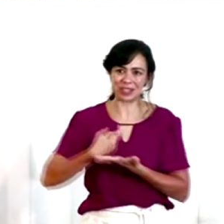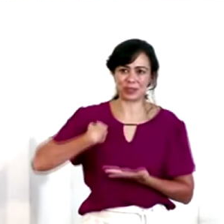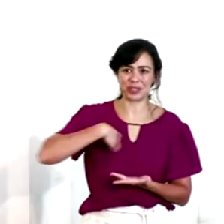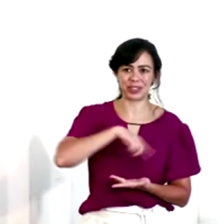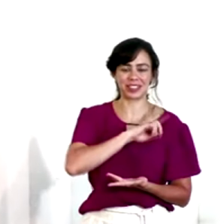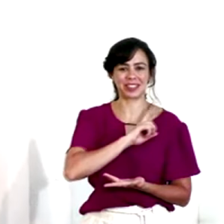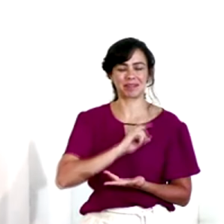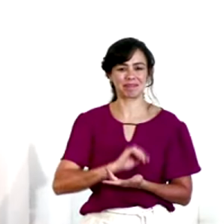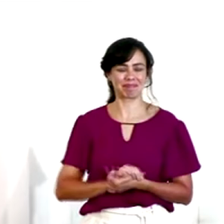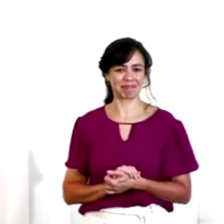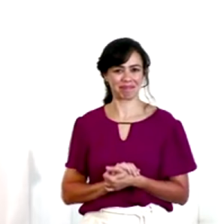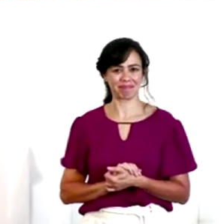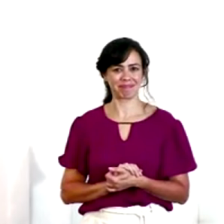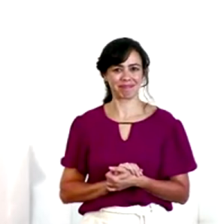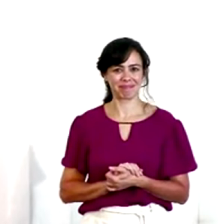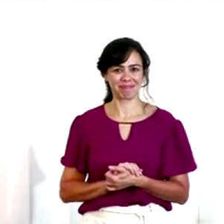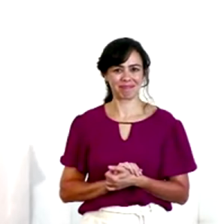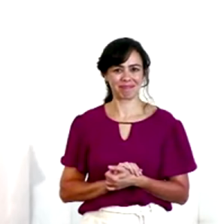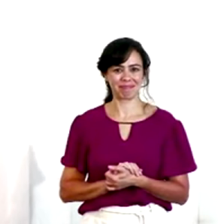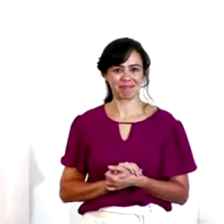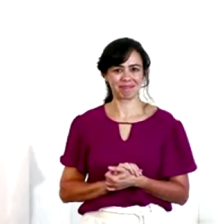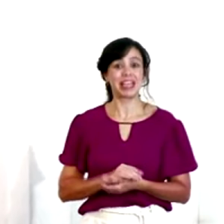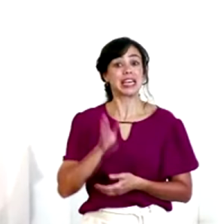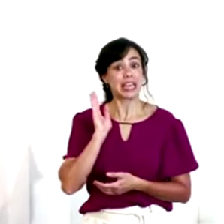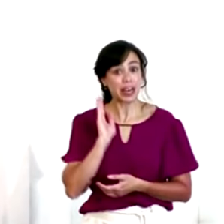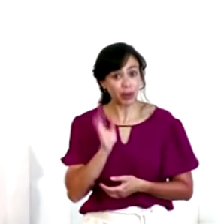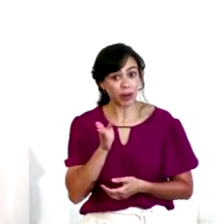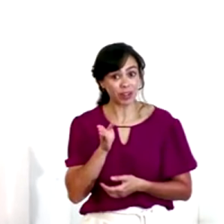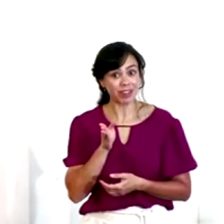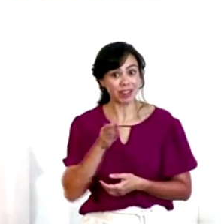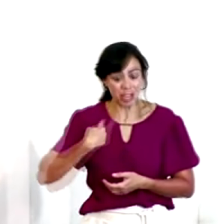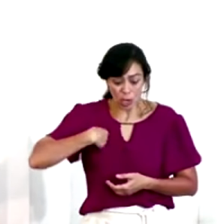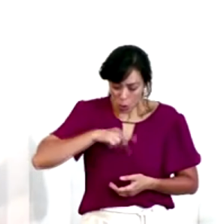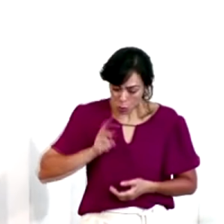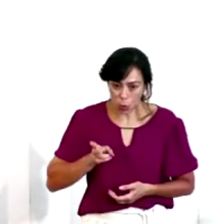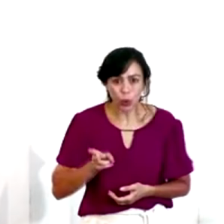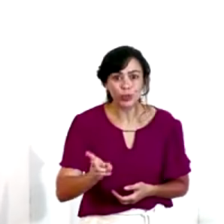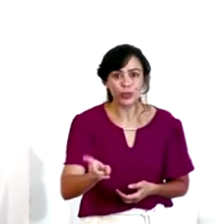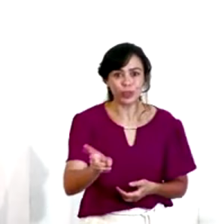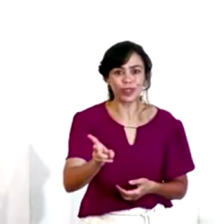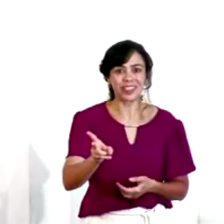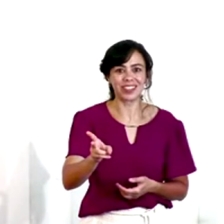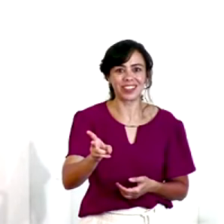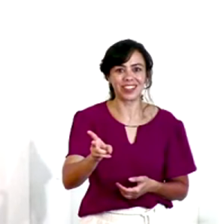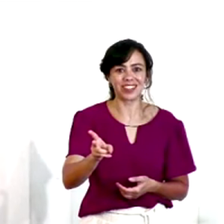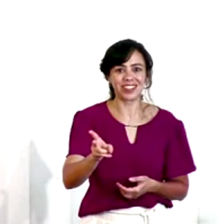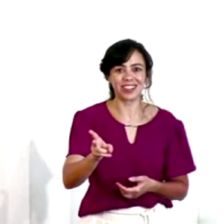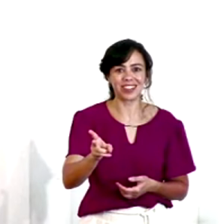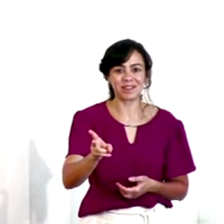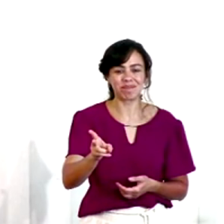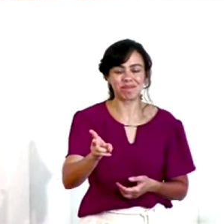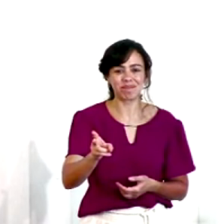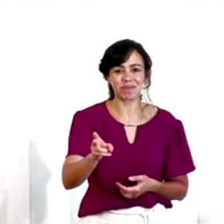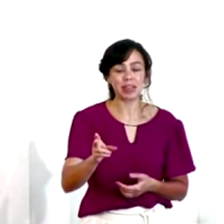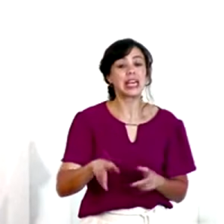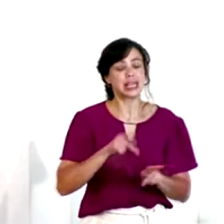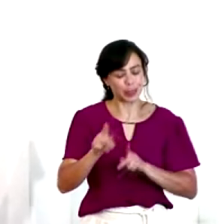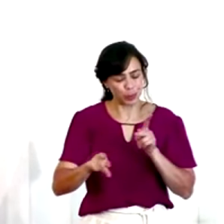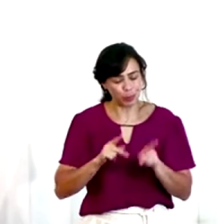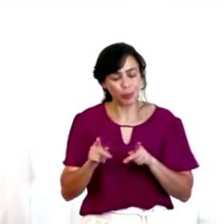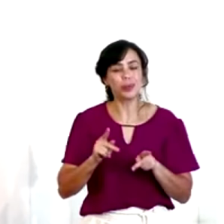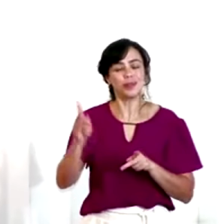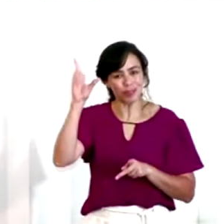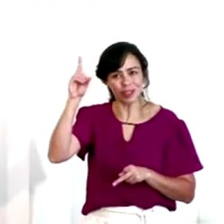E a semente vingou. E esta oração, ela foi atendida e